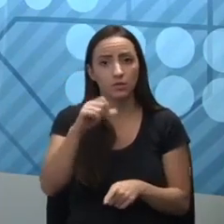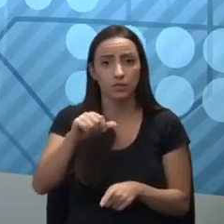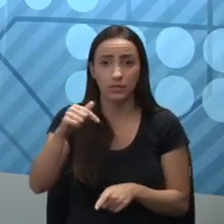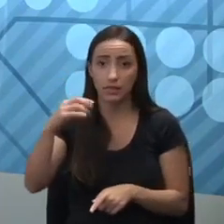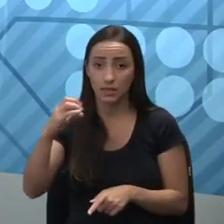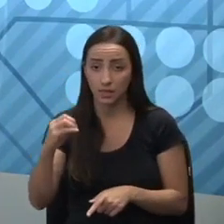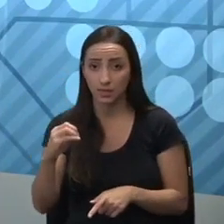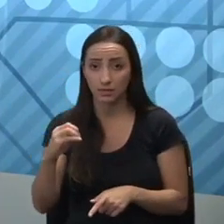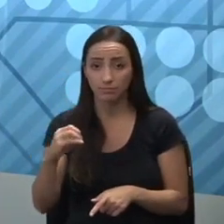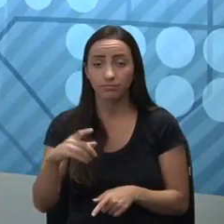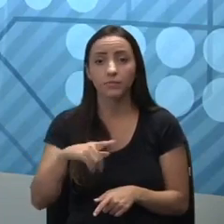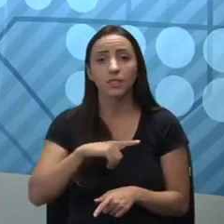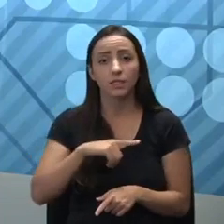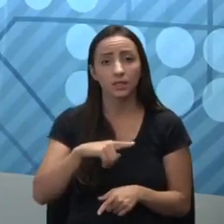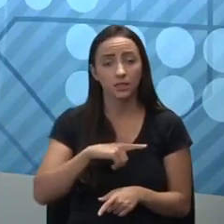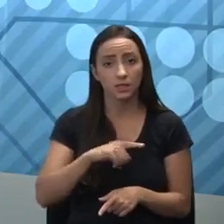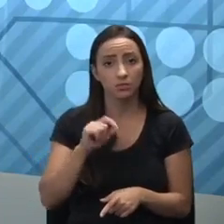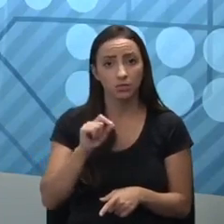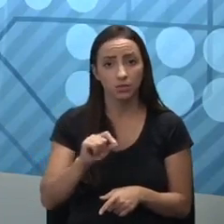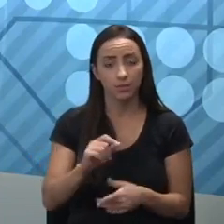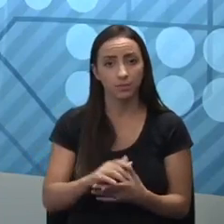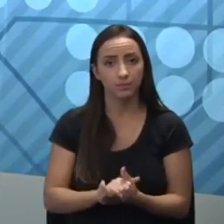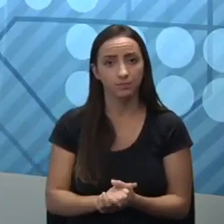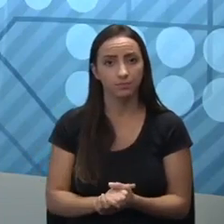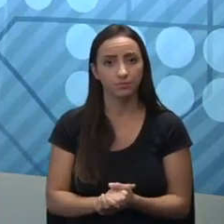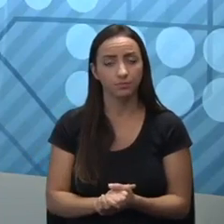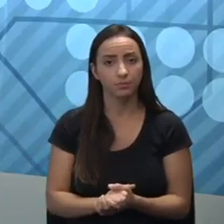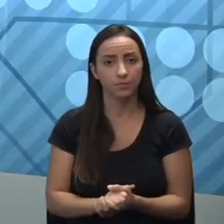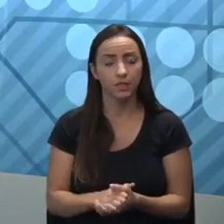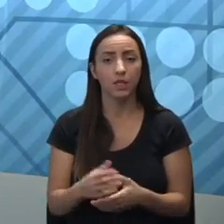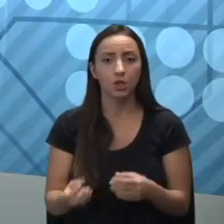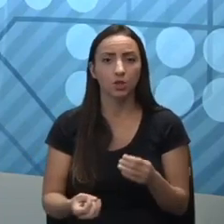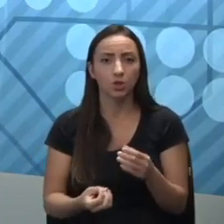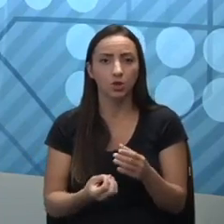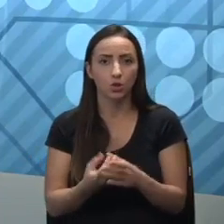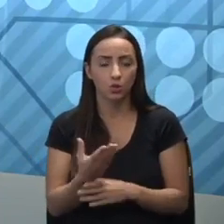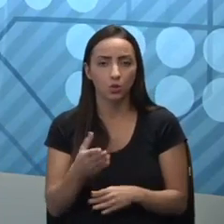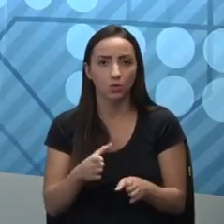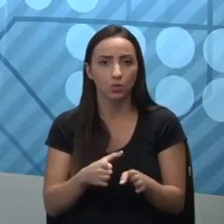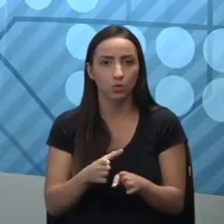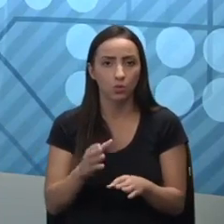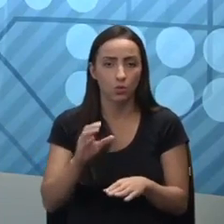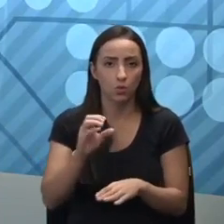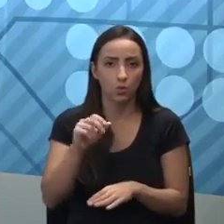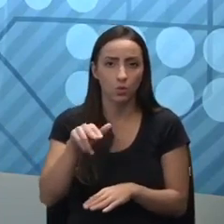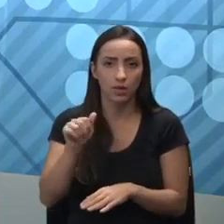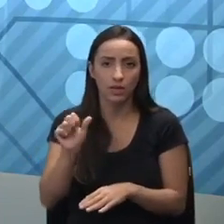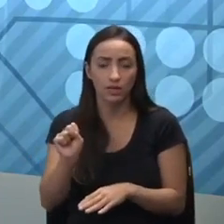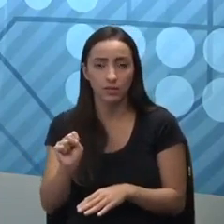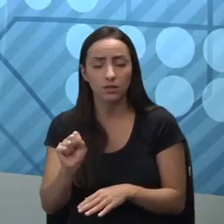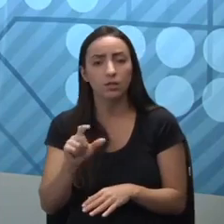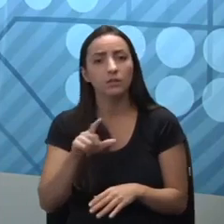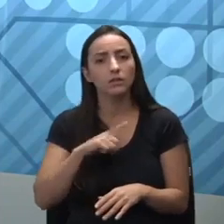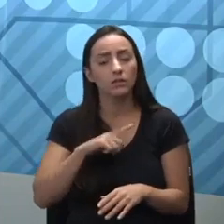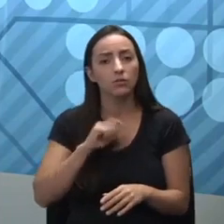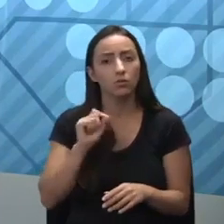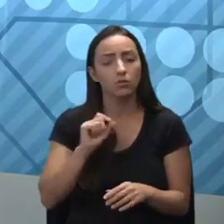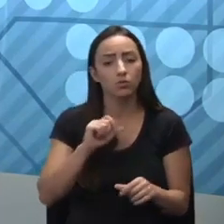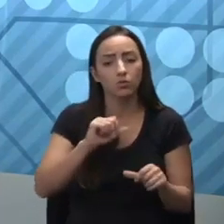1970 houve então, com a criação do Conselho Nacional de Saúde, uma mudança no